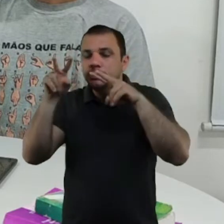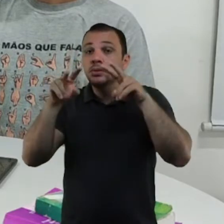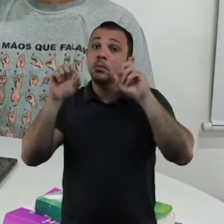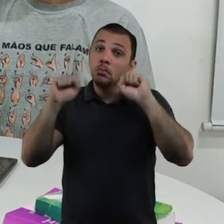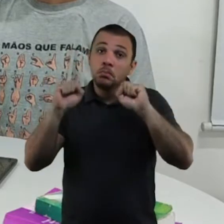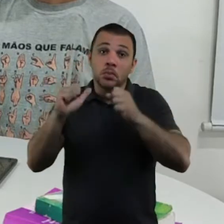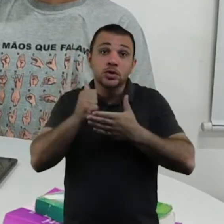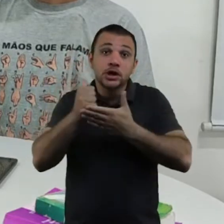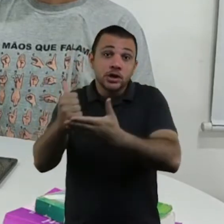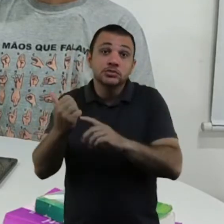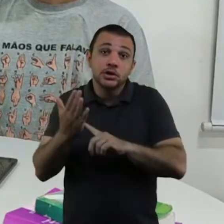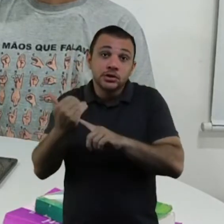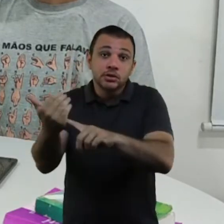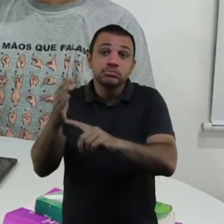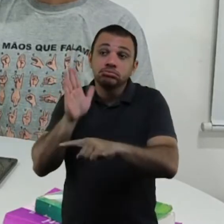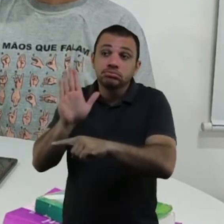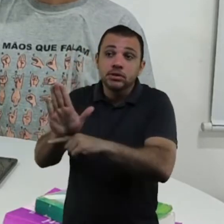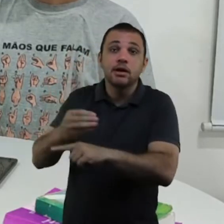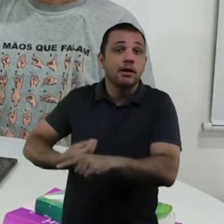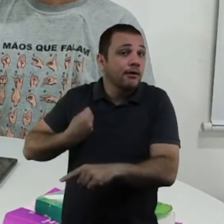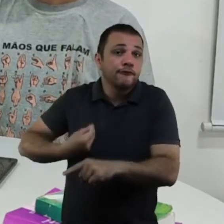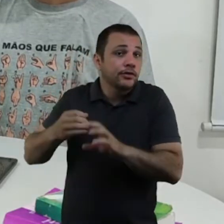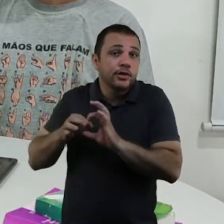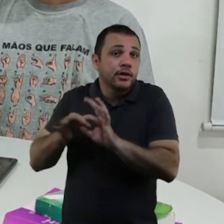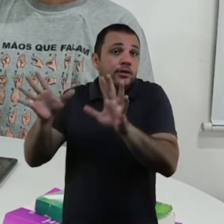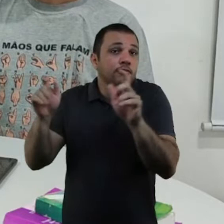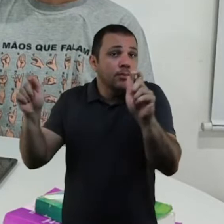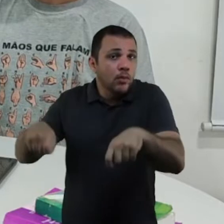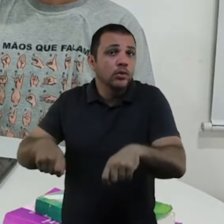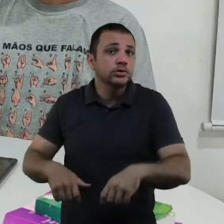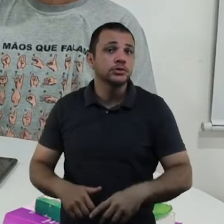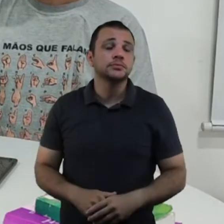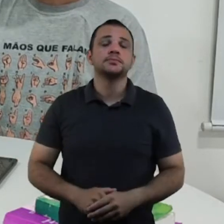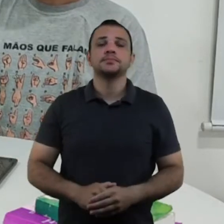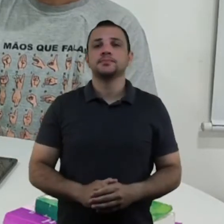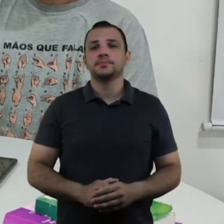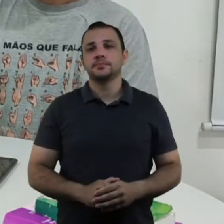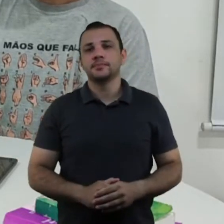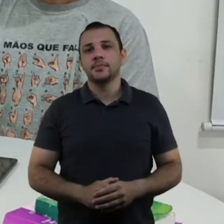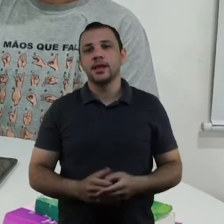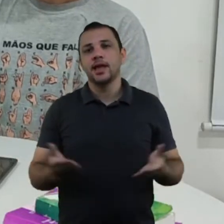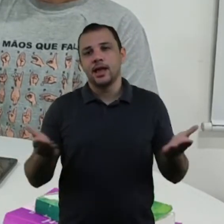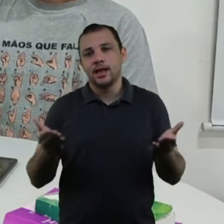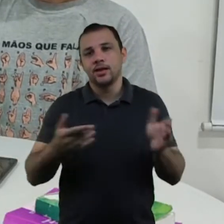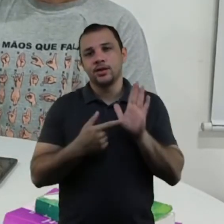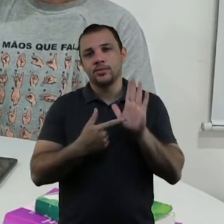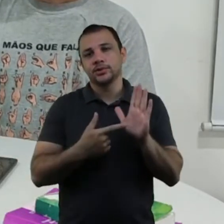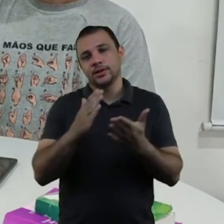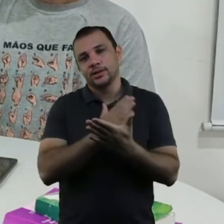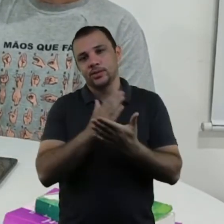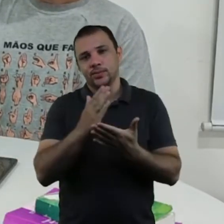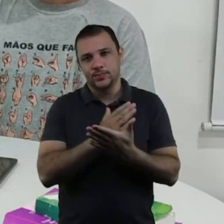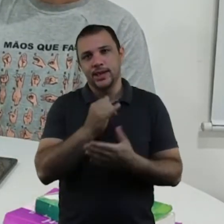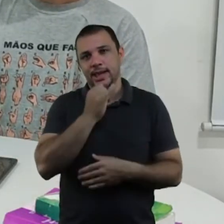de uma tecnologia assistiva para poder auxiliá-la nas atividades da vida autônoma. Muito bem, agora nós vamos fazer aqui uma demonstração, uma